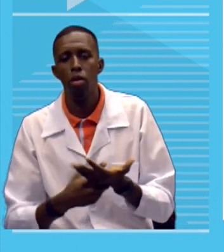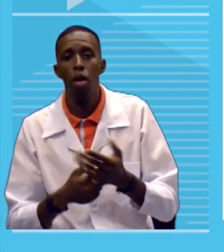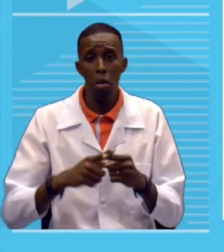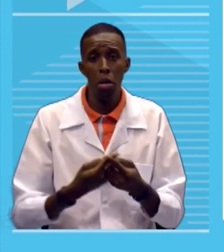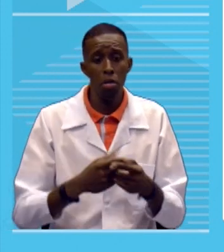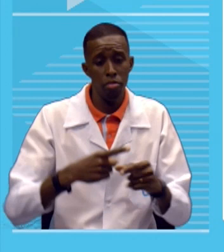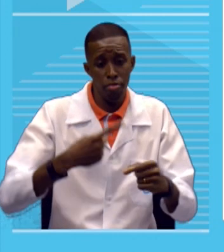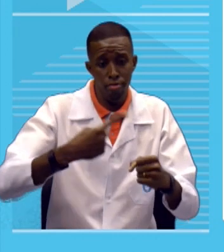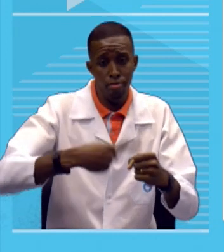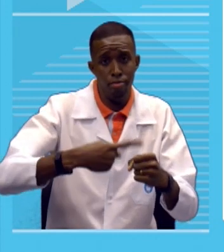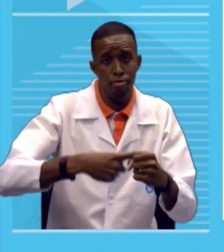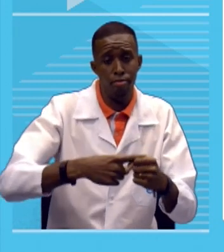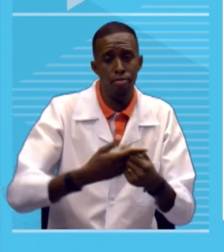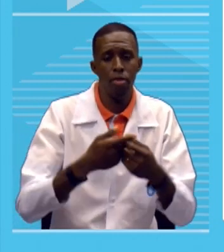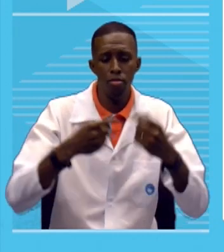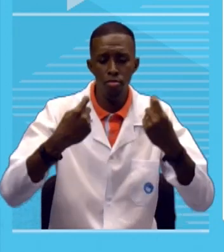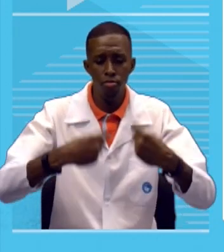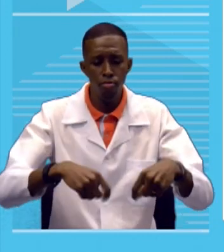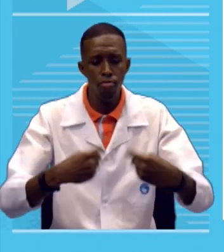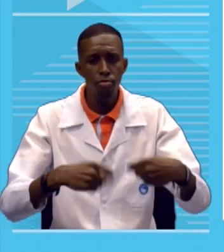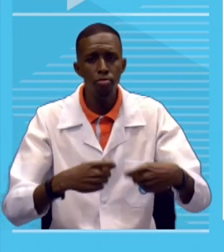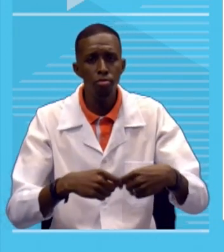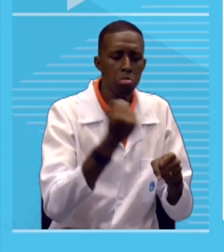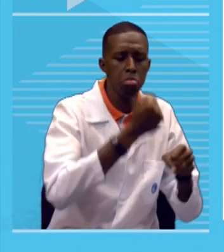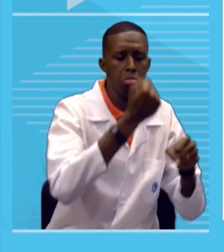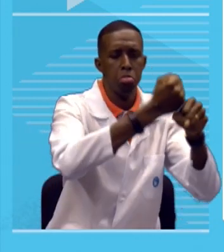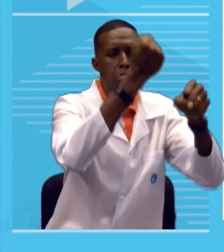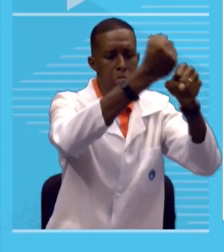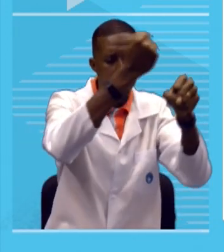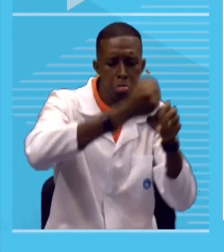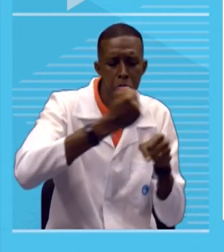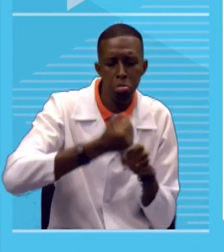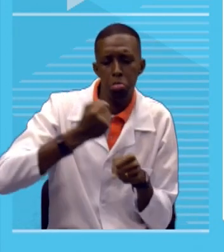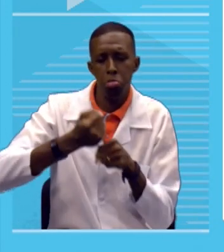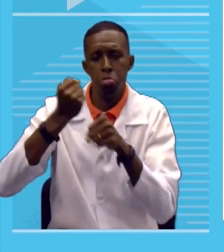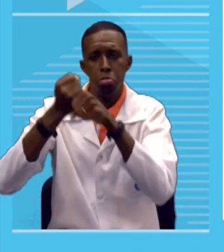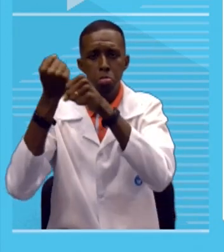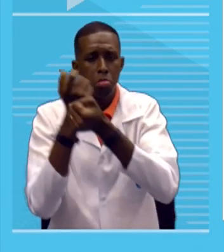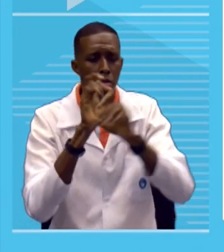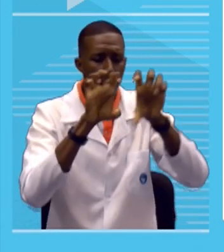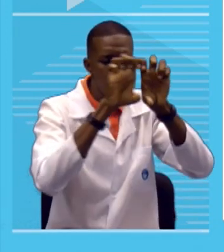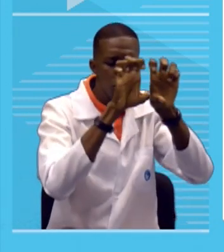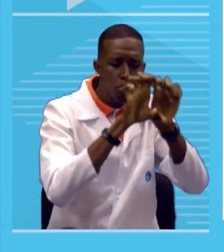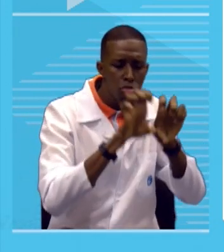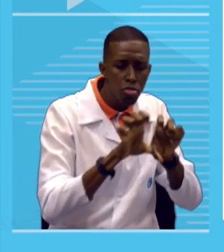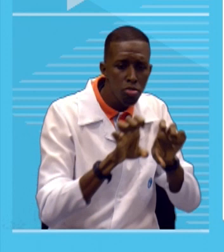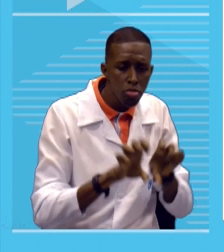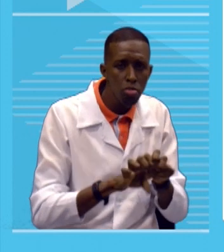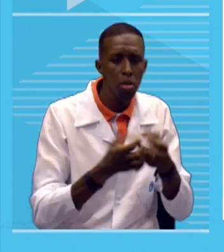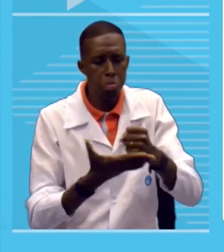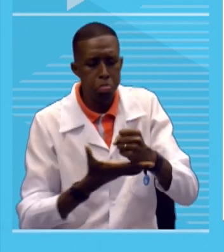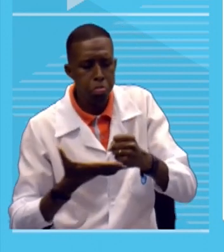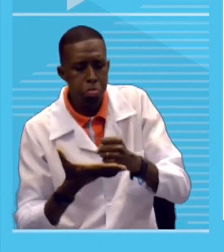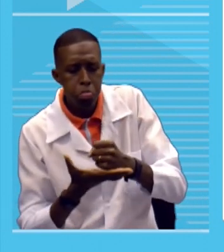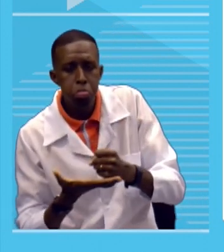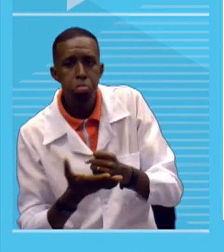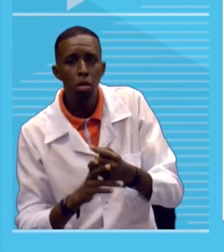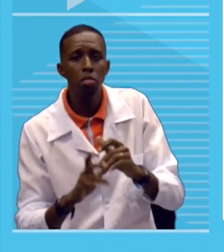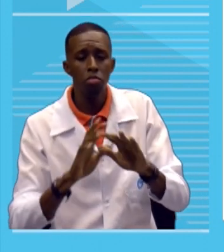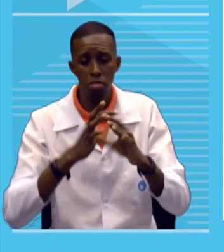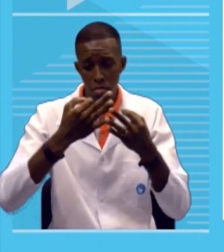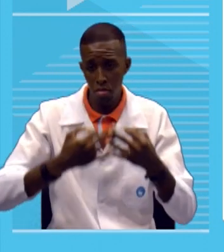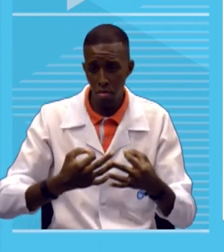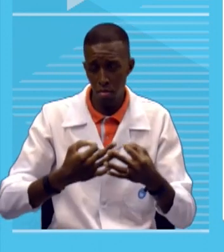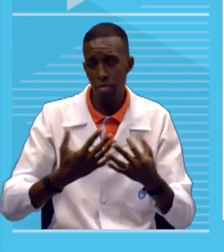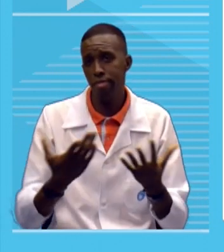também, porque não tem como. Se a cidade ela não está preparada para receber aquela quantidade de pessoas, e mesmo assim